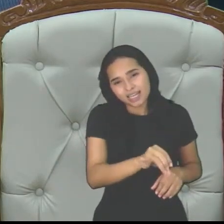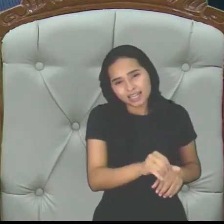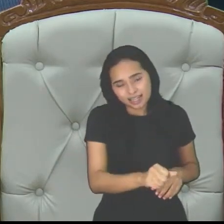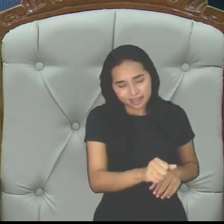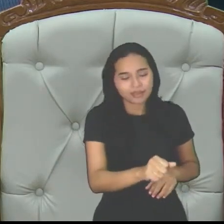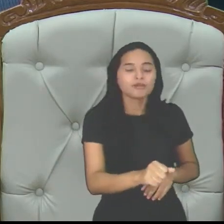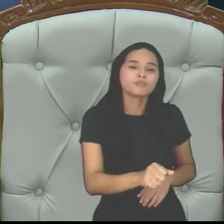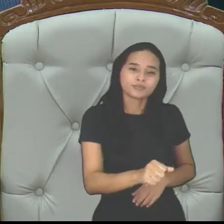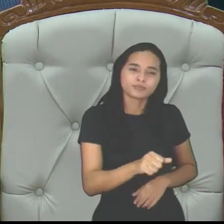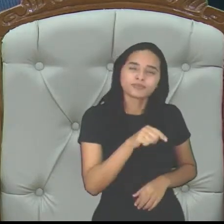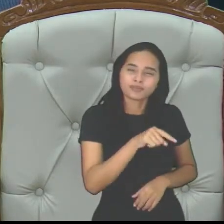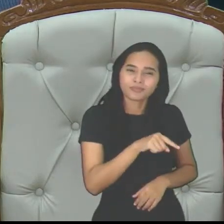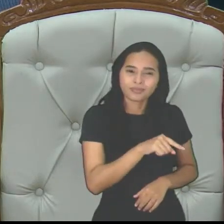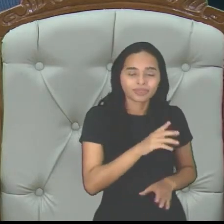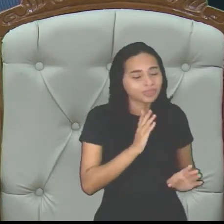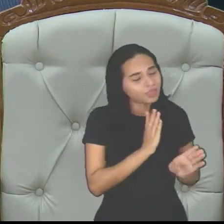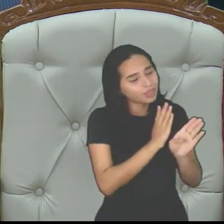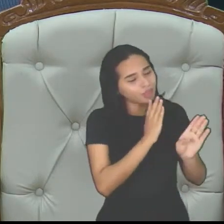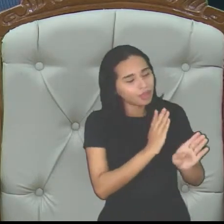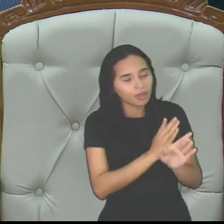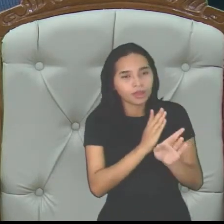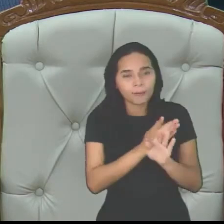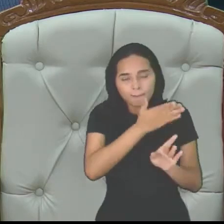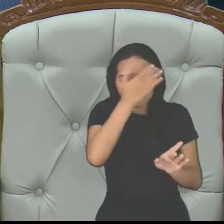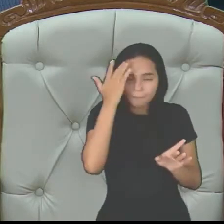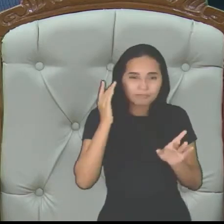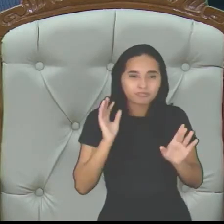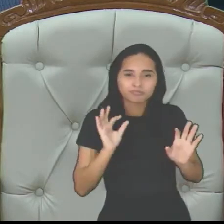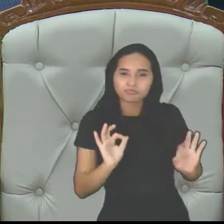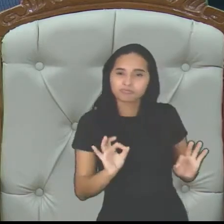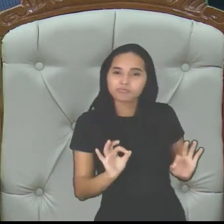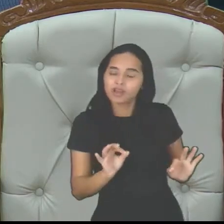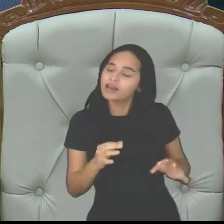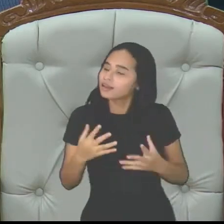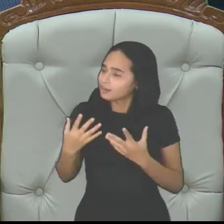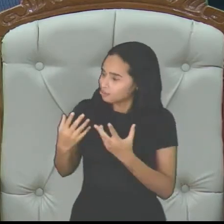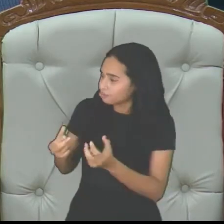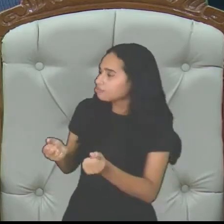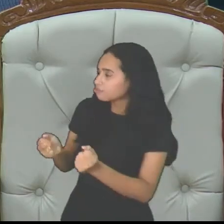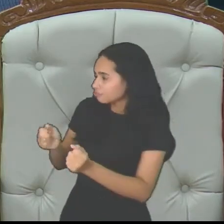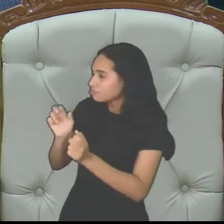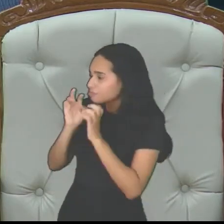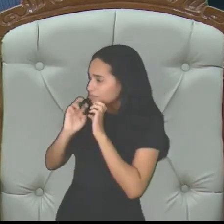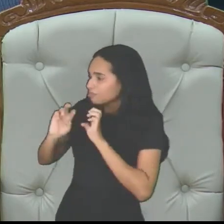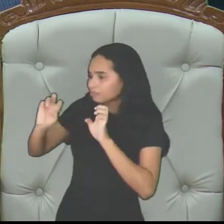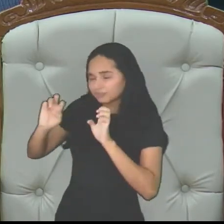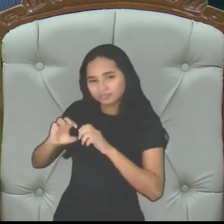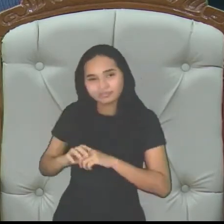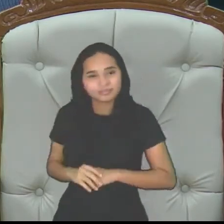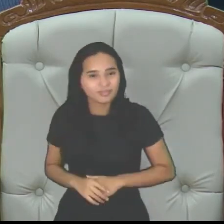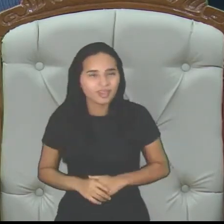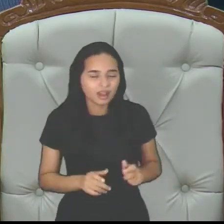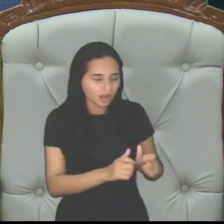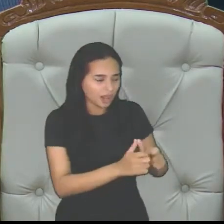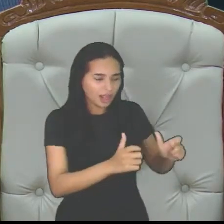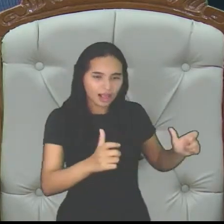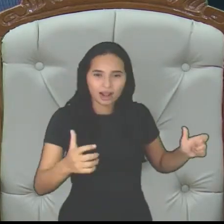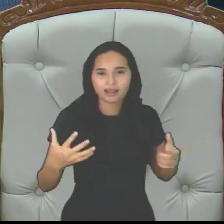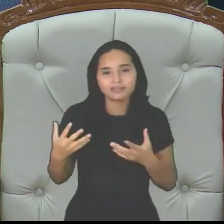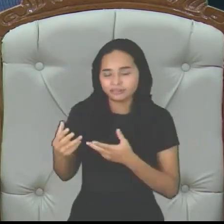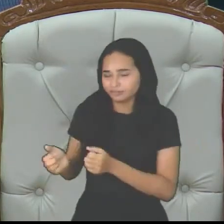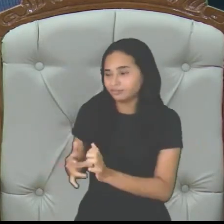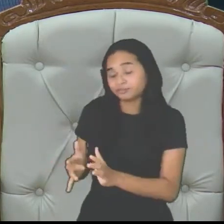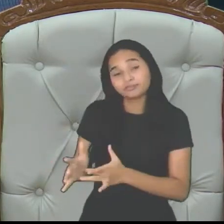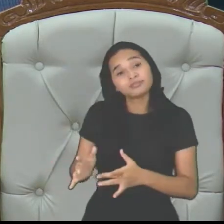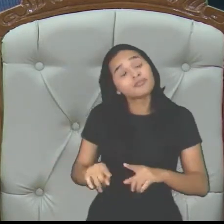ele encontra pessoas excelentes que deram crédito à palavra de Deus. Muitas pessoas se converteram, mas